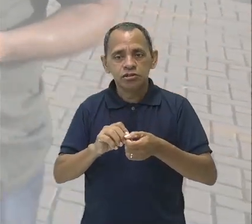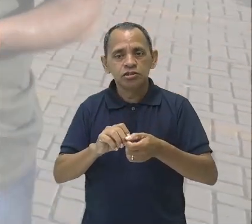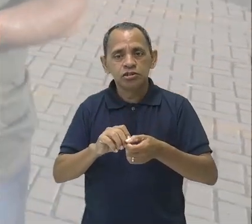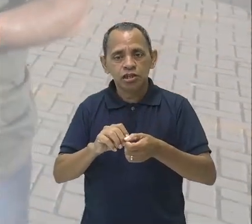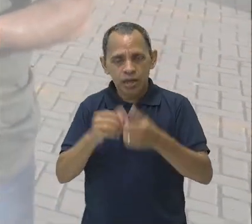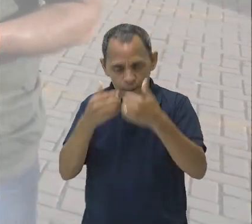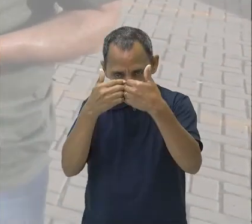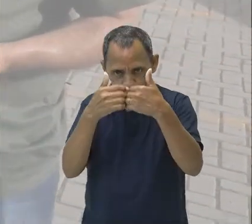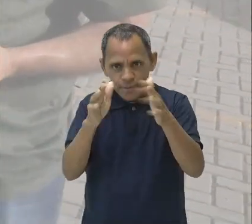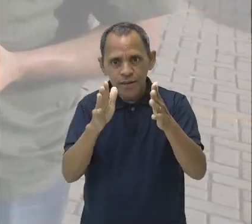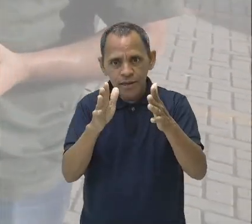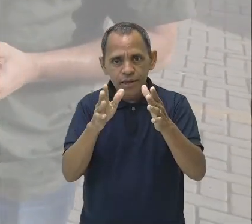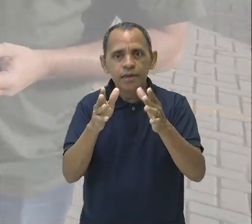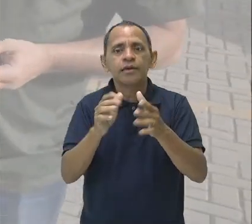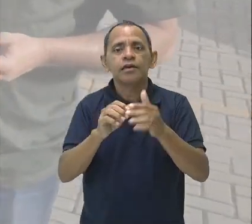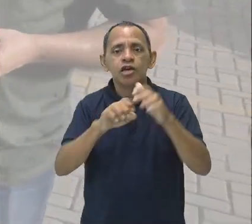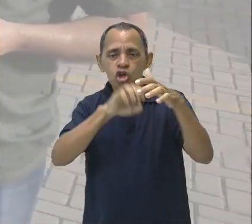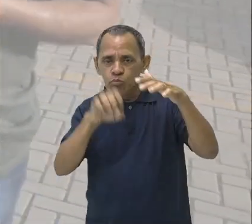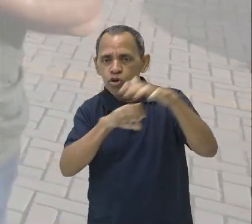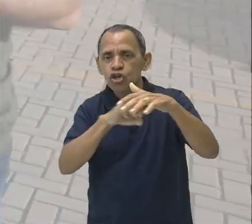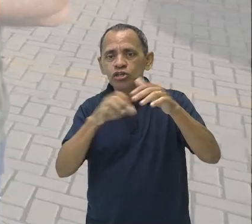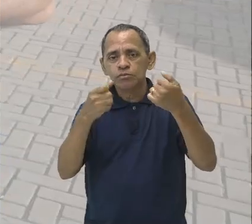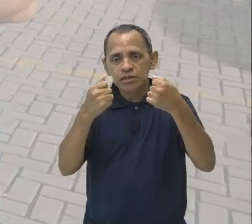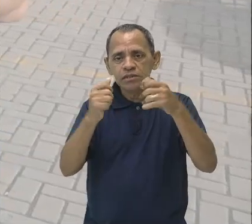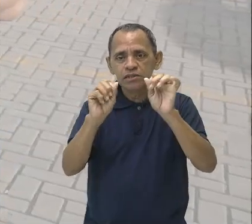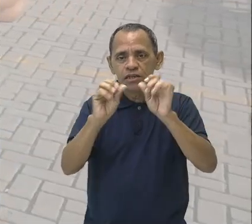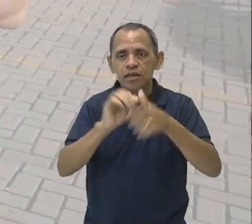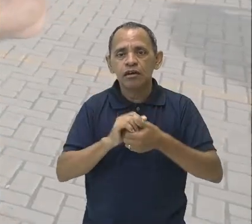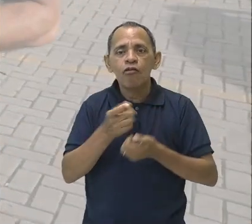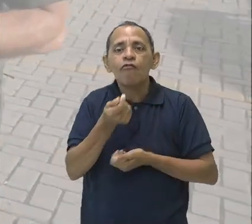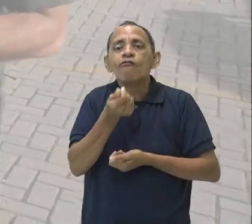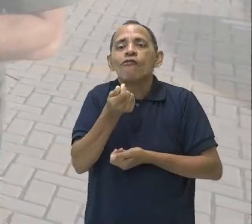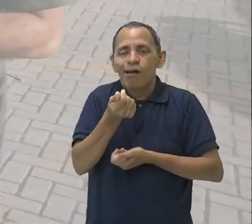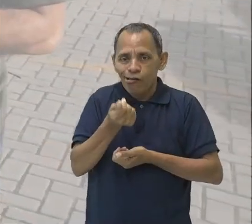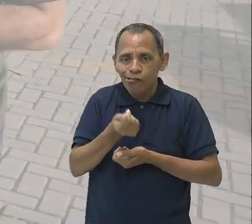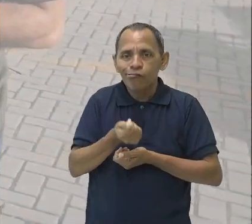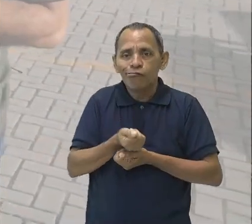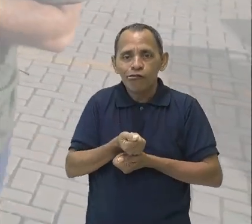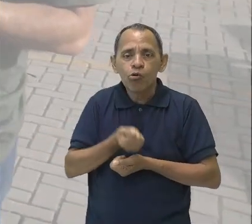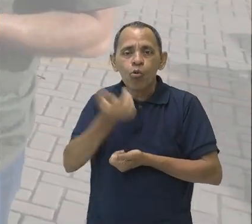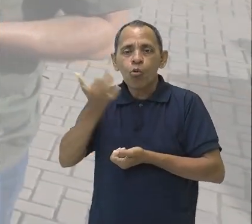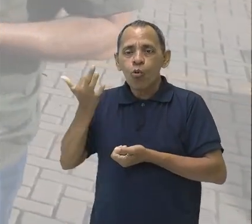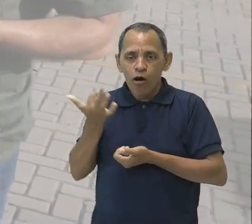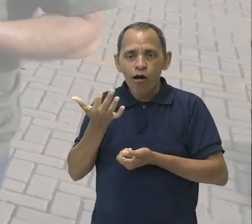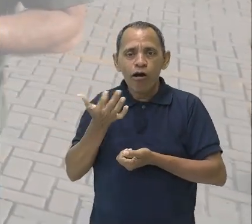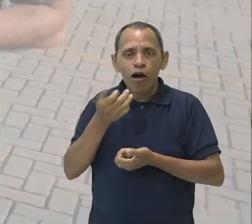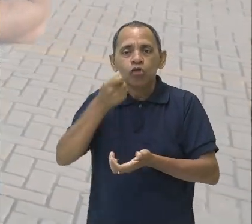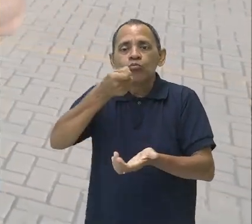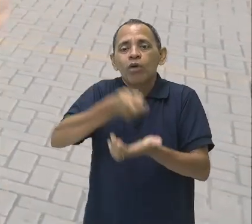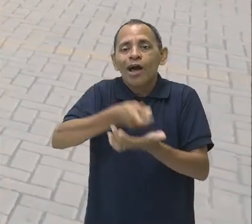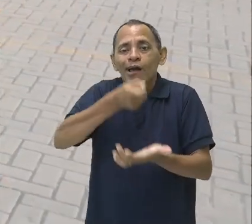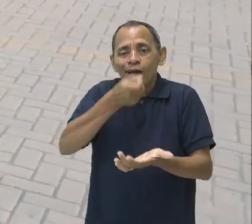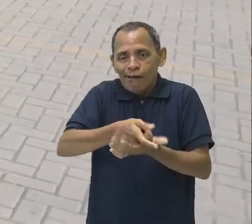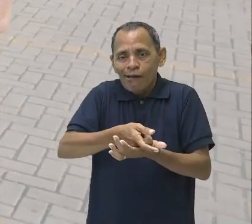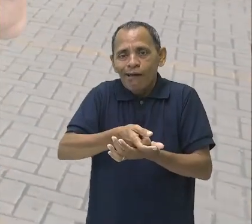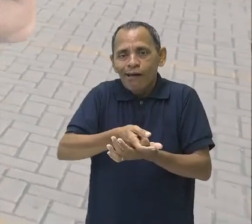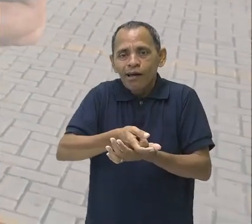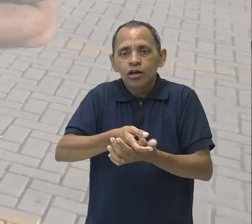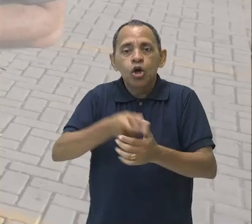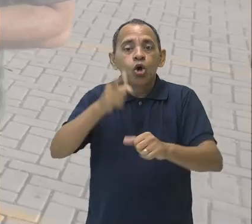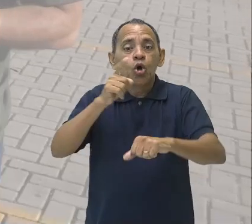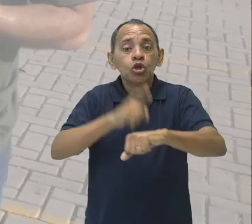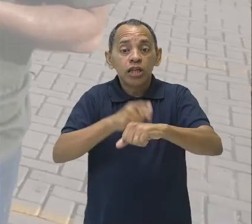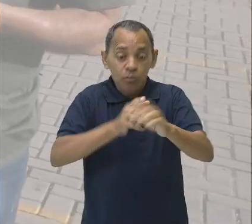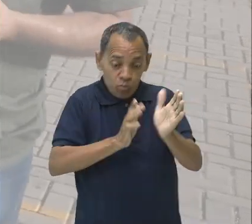pensar no financeiro, né? O quanto você vai gastar para fazer a tua empresa, o tempo que você vai ter de retorno do que você